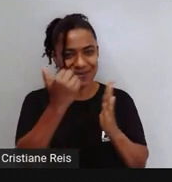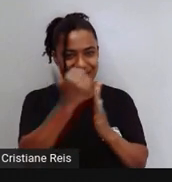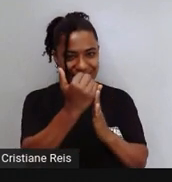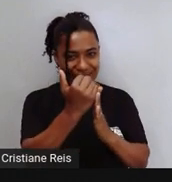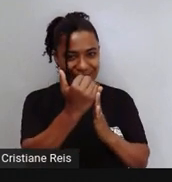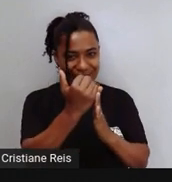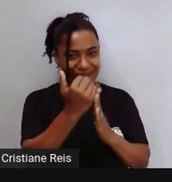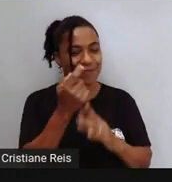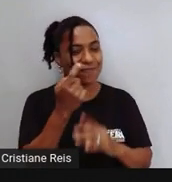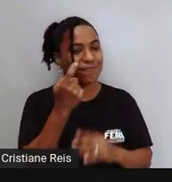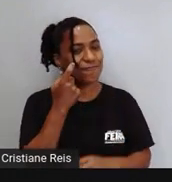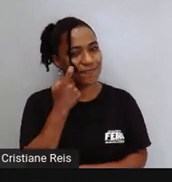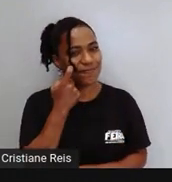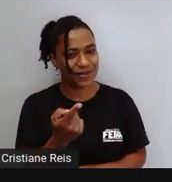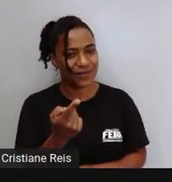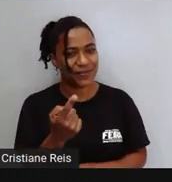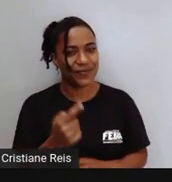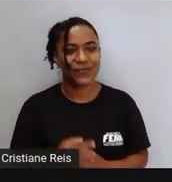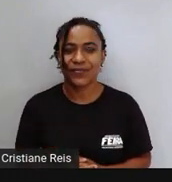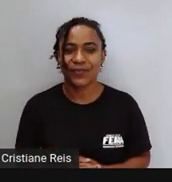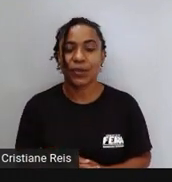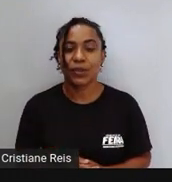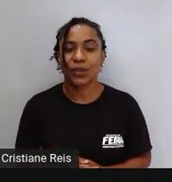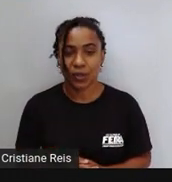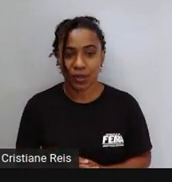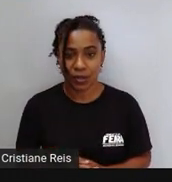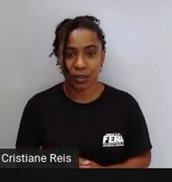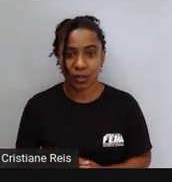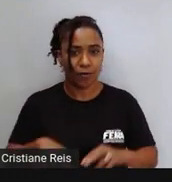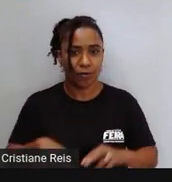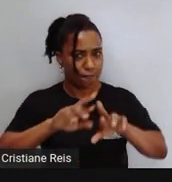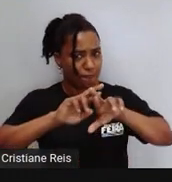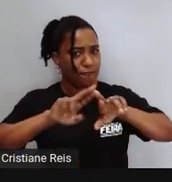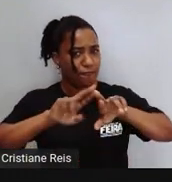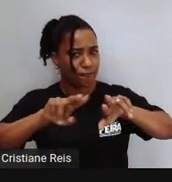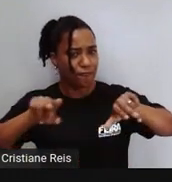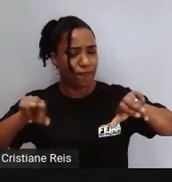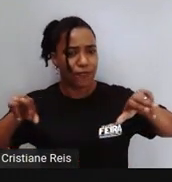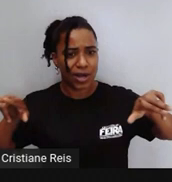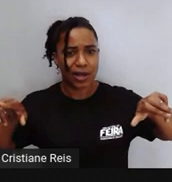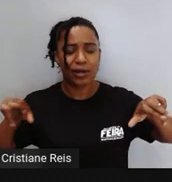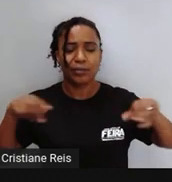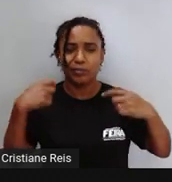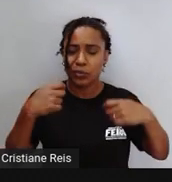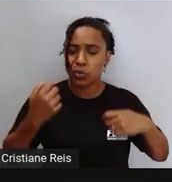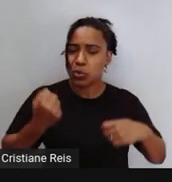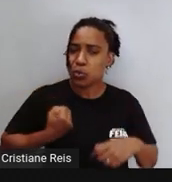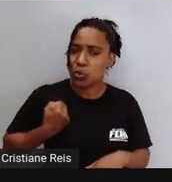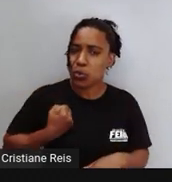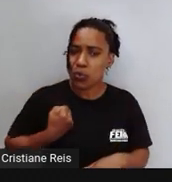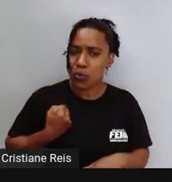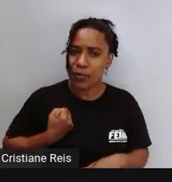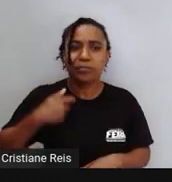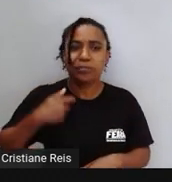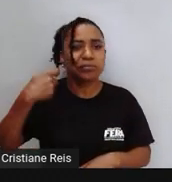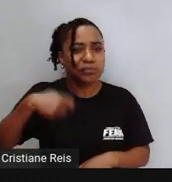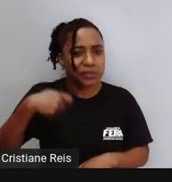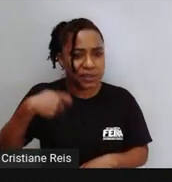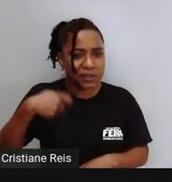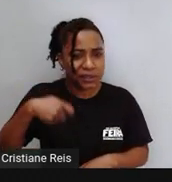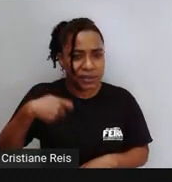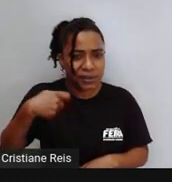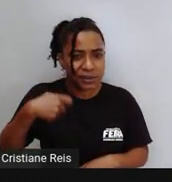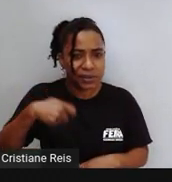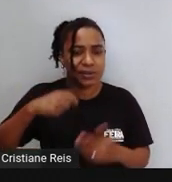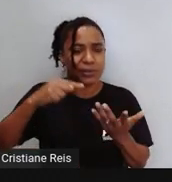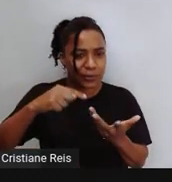Vejam que eu coloquei aqui na tela para vocês várias situações nas quais nós utilizamos números